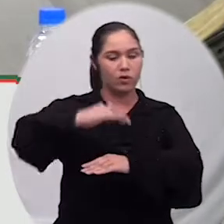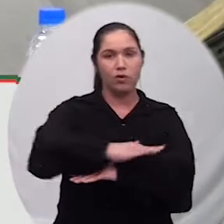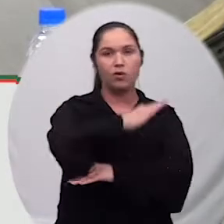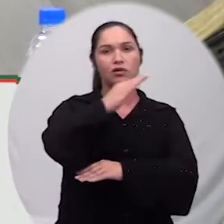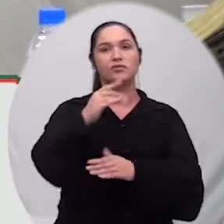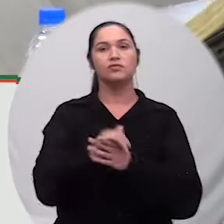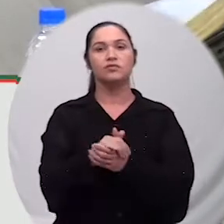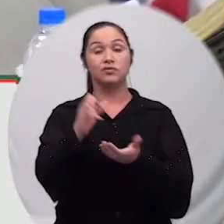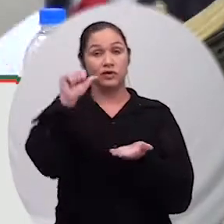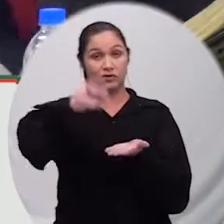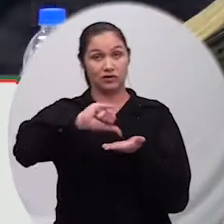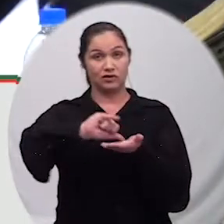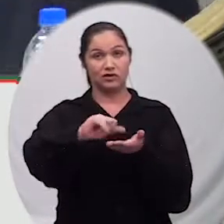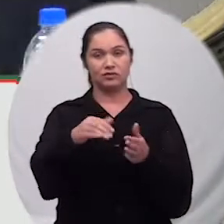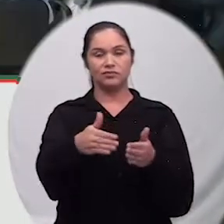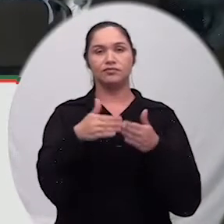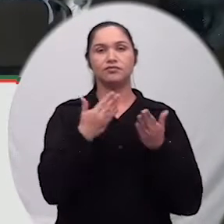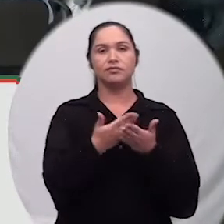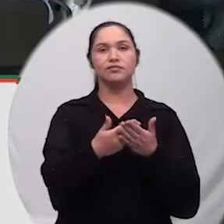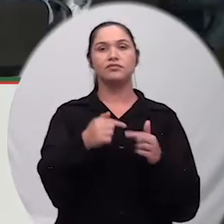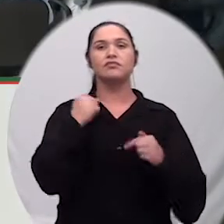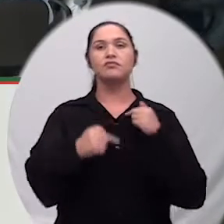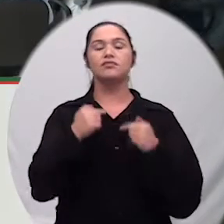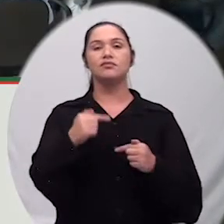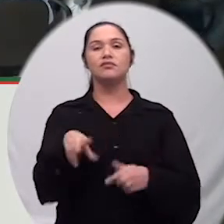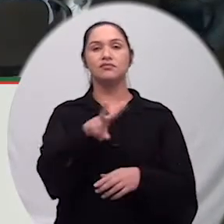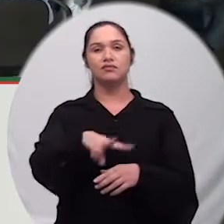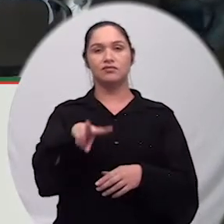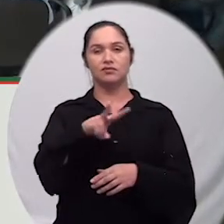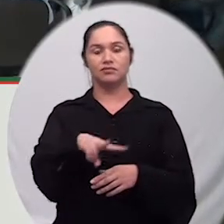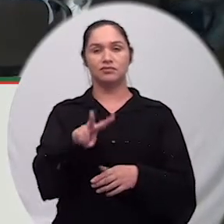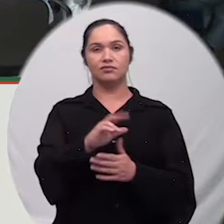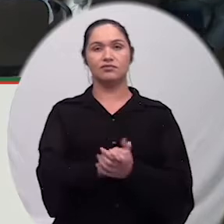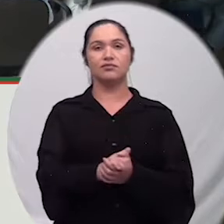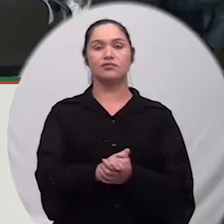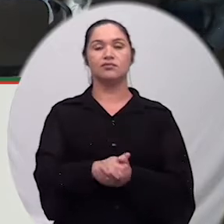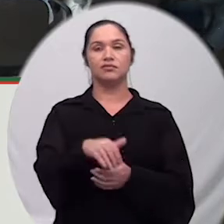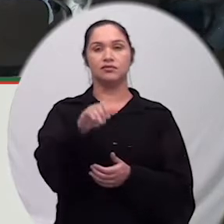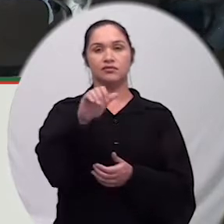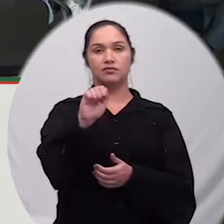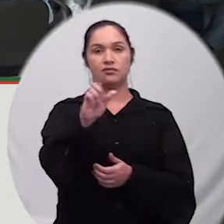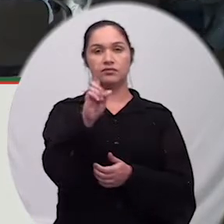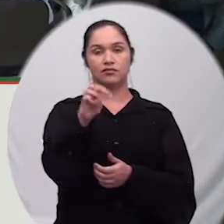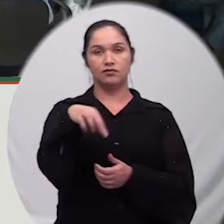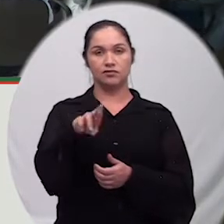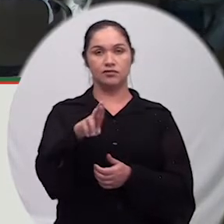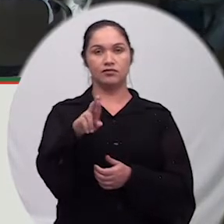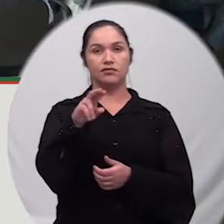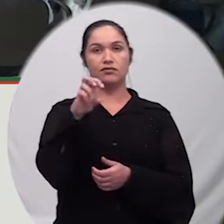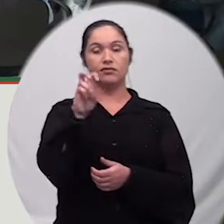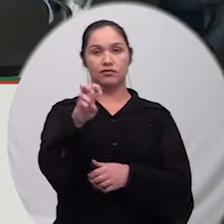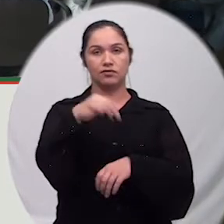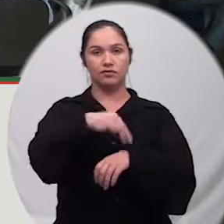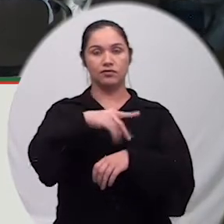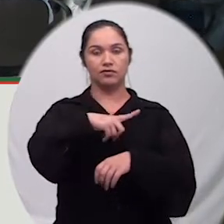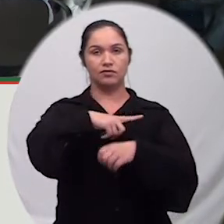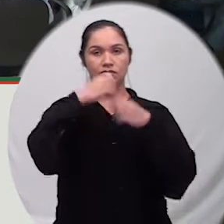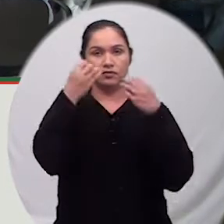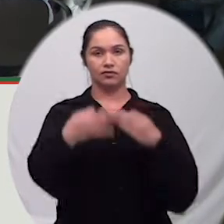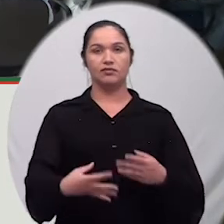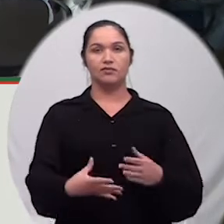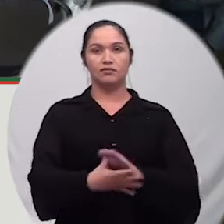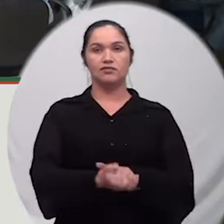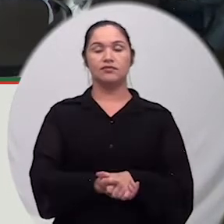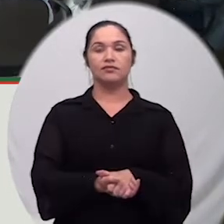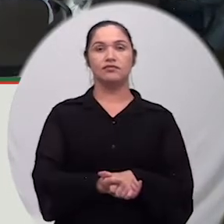cidade? Requerimento está em discussão. Com a palavra o autor do requerimento, vereador Ademir Honorato. Vossa Excelência dispõe de